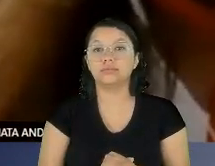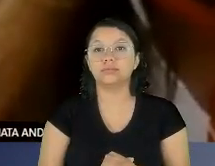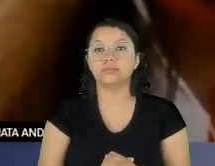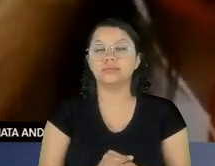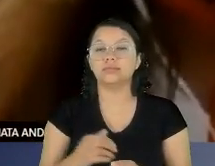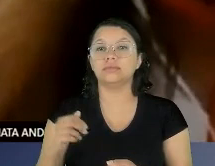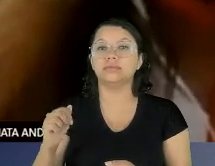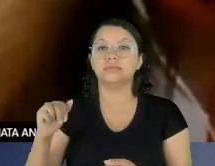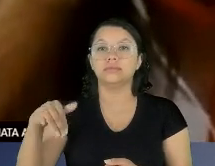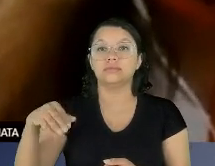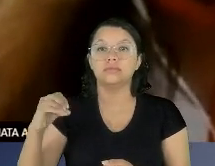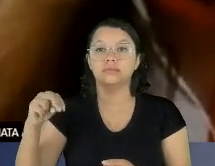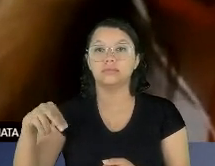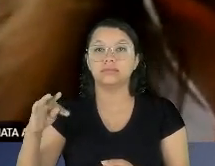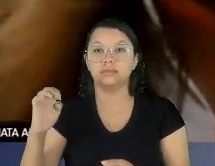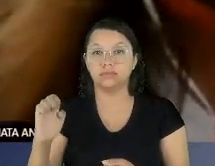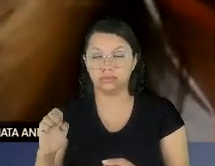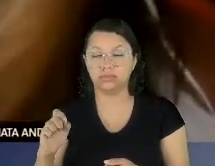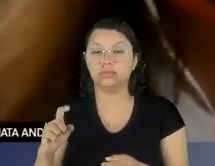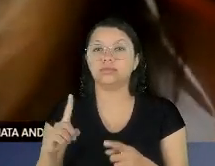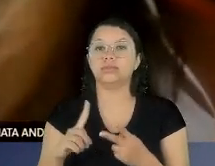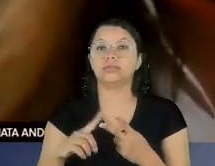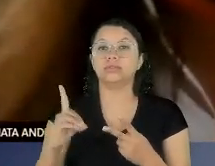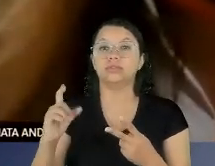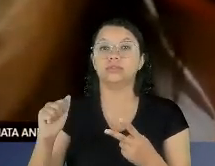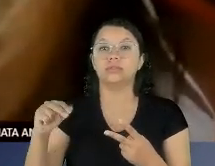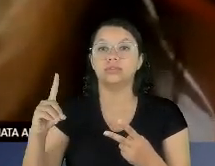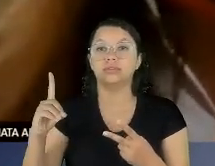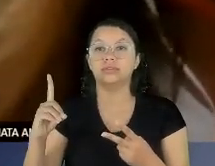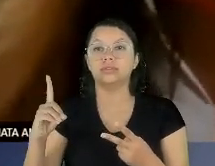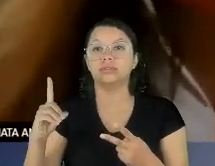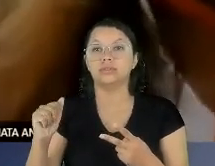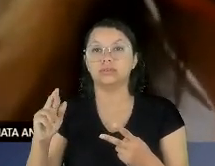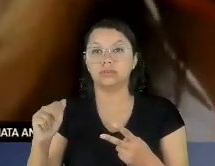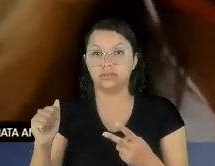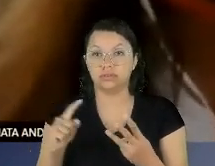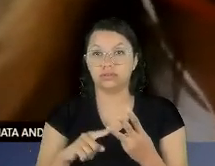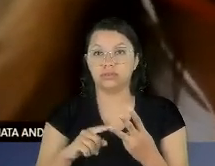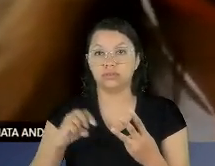doutora Nálida Monte, a doutora Dandara Pinho e a doutora Maíra Cota,